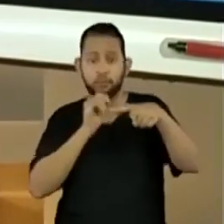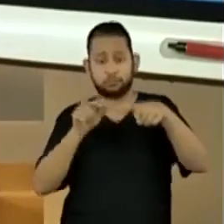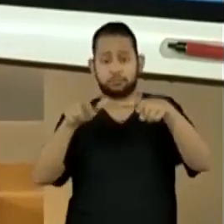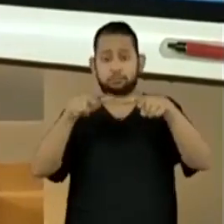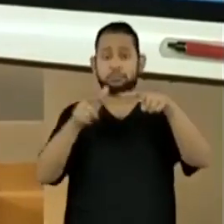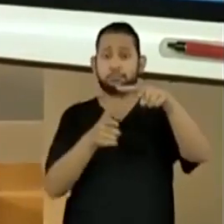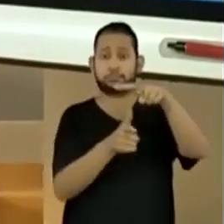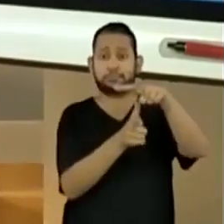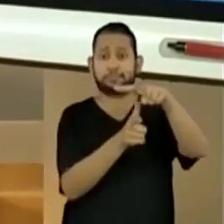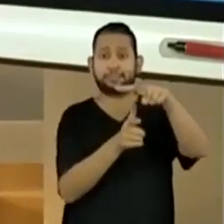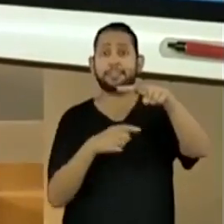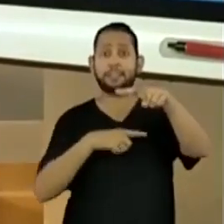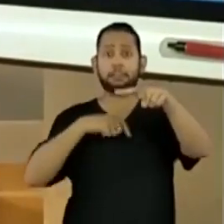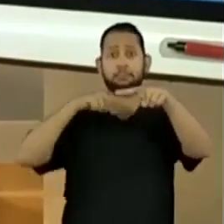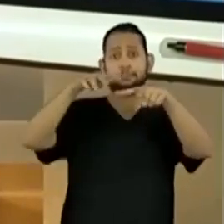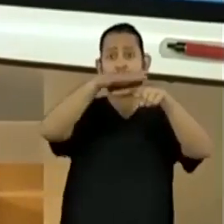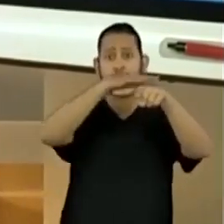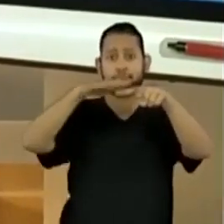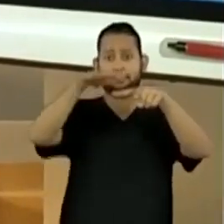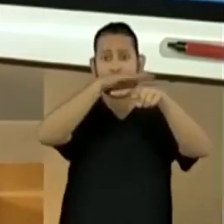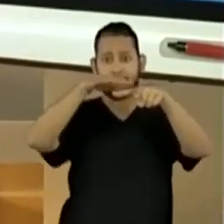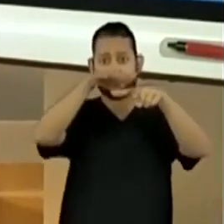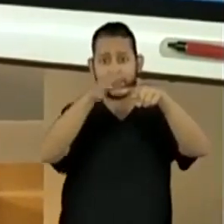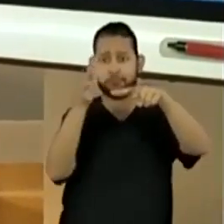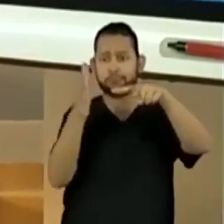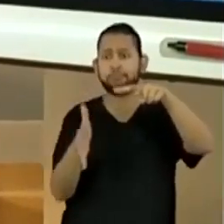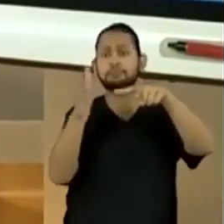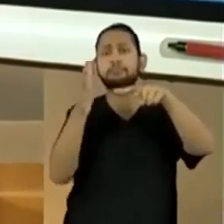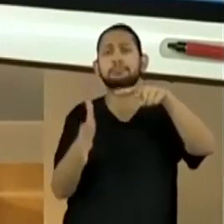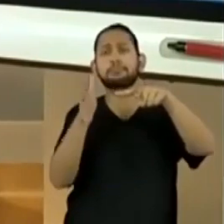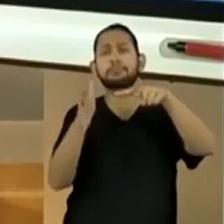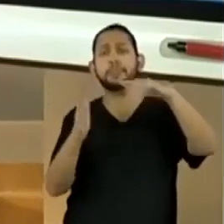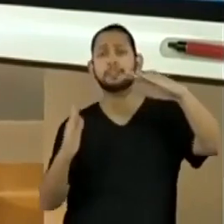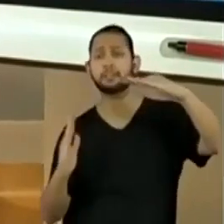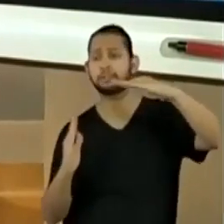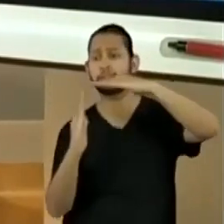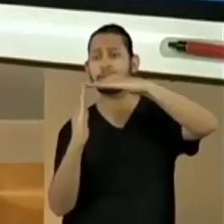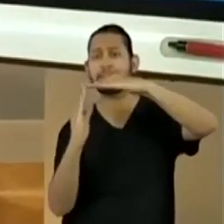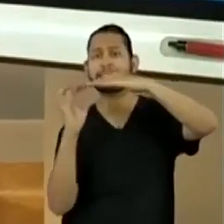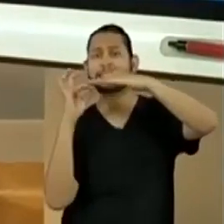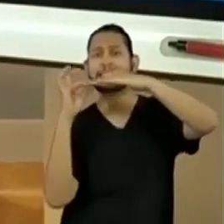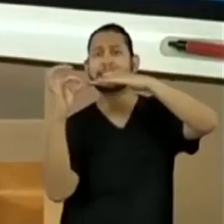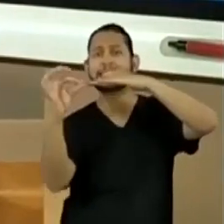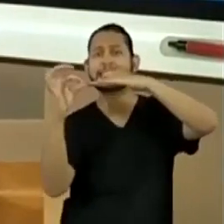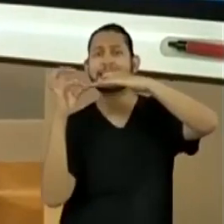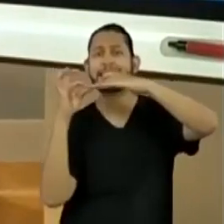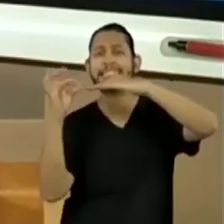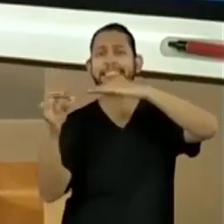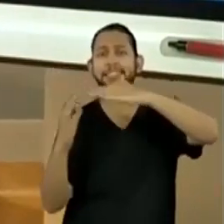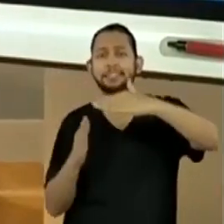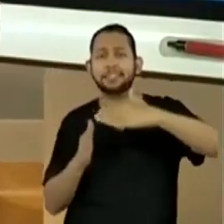azul e verde, tem essa linha. Como que chama essa linha aqui? Você lembra?